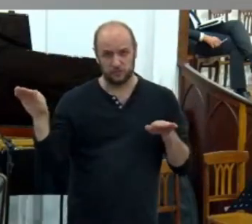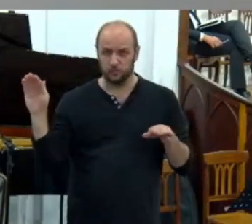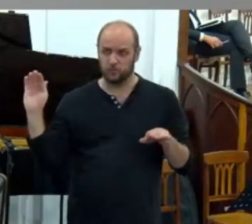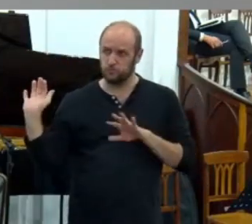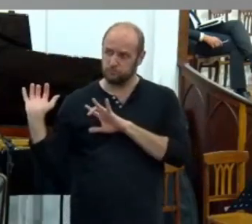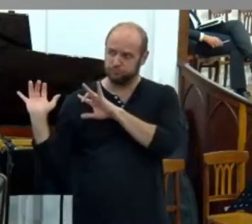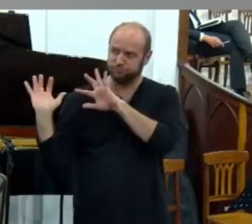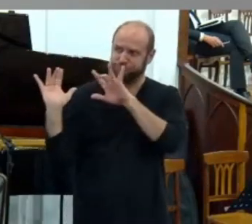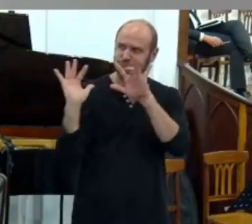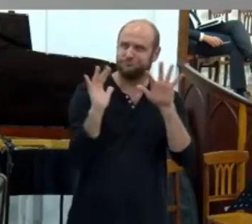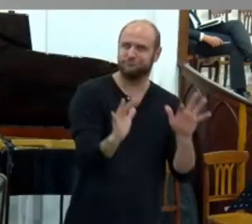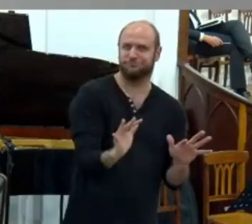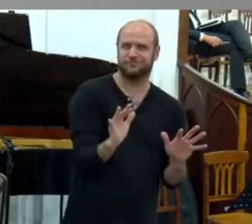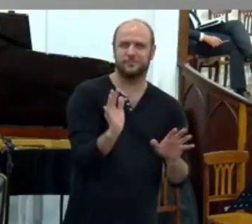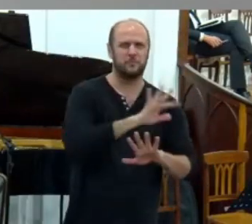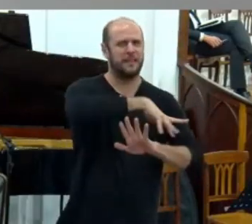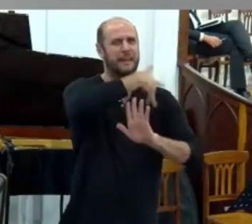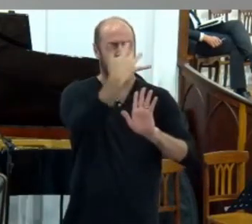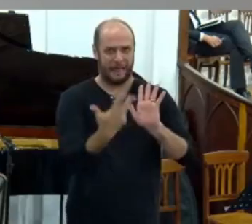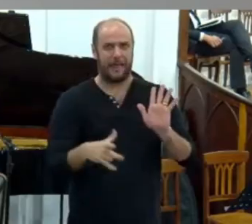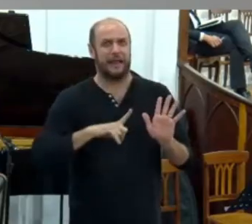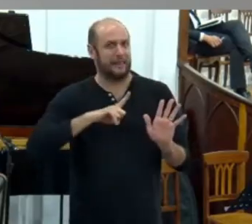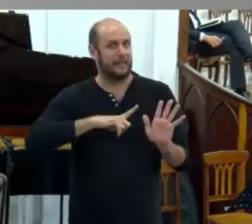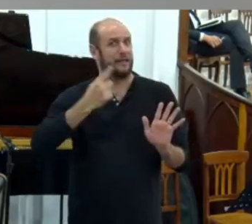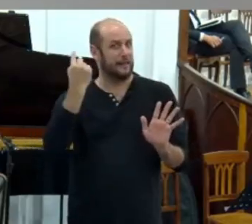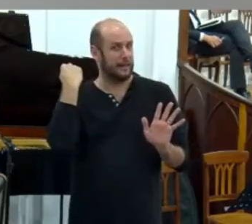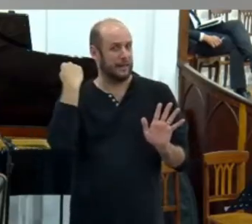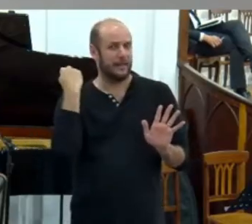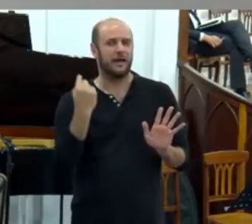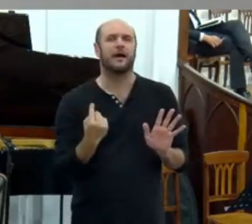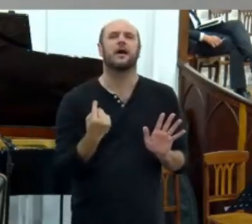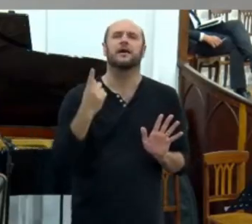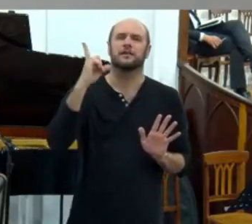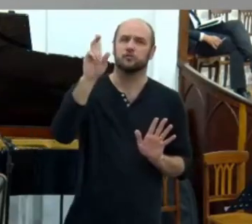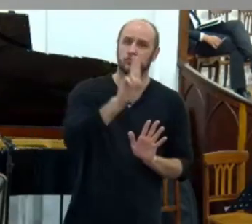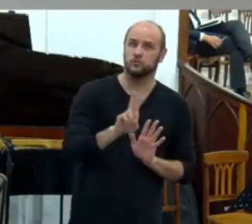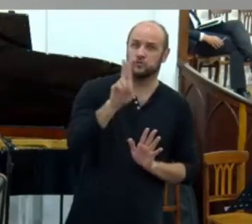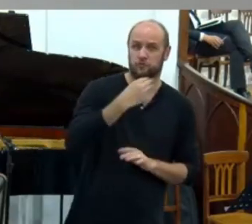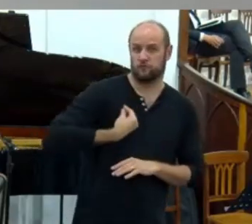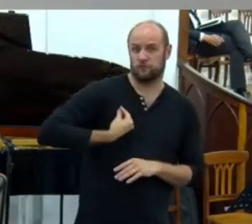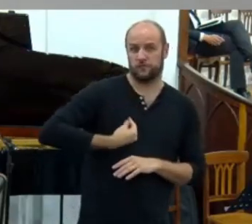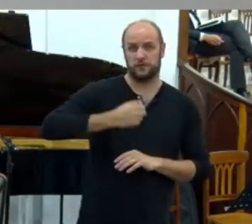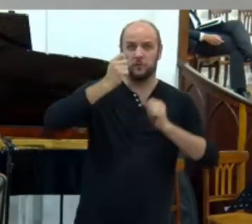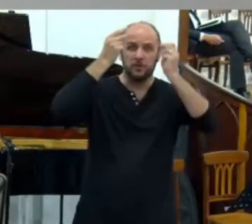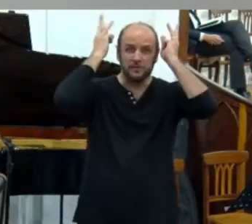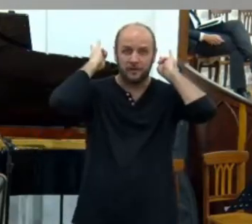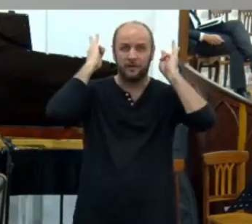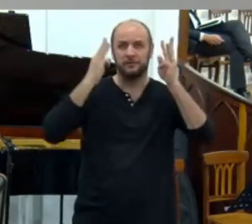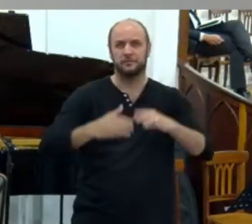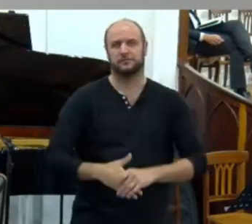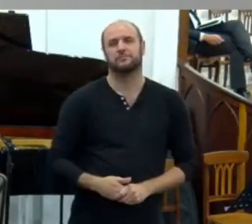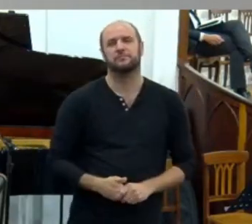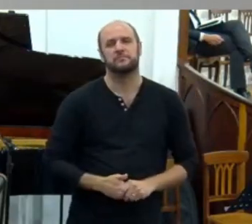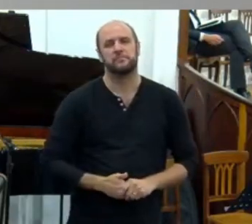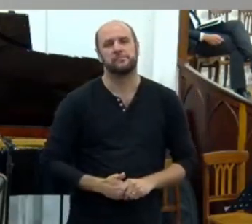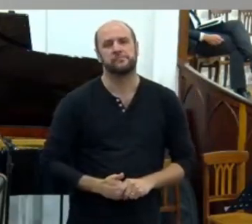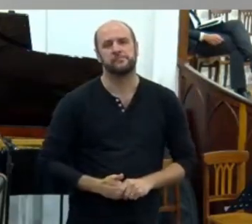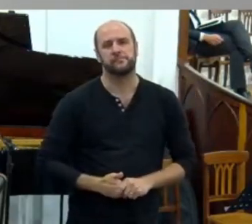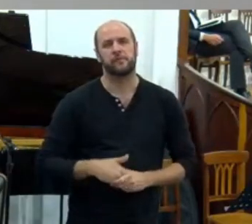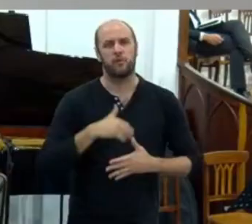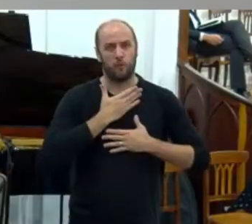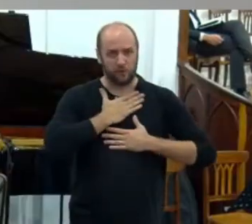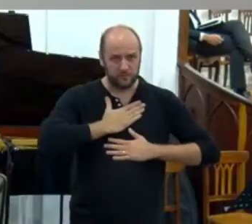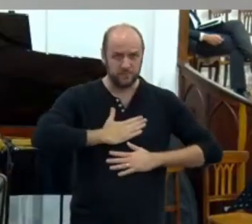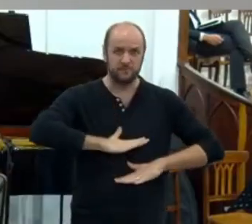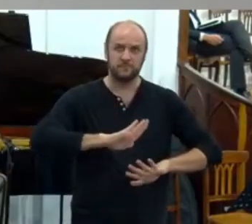de milagres e operações operados por Deus através do seu servo Moisés. O descanso